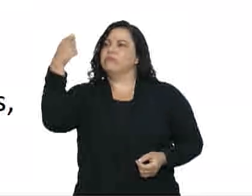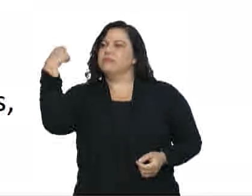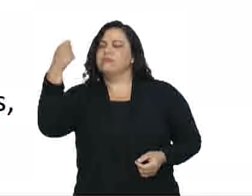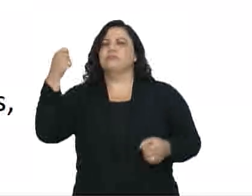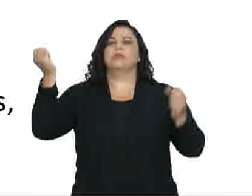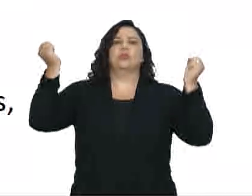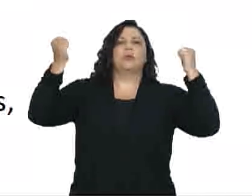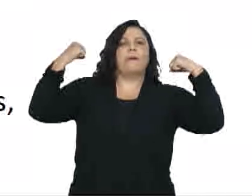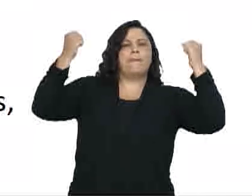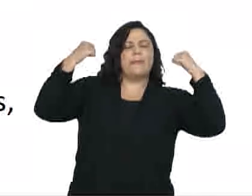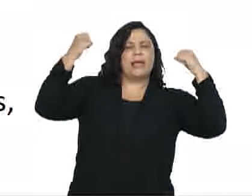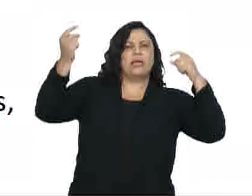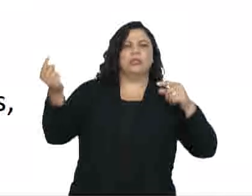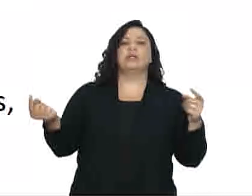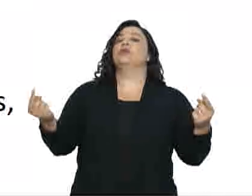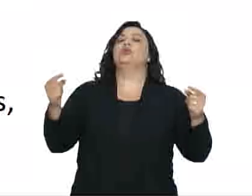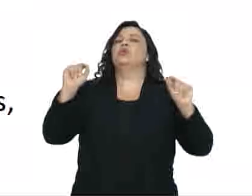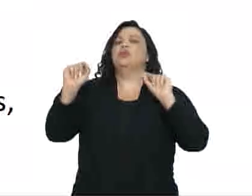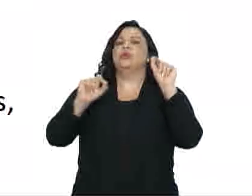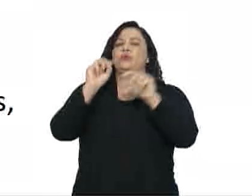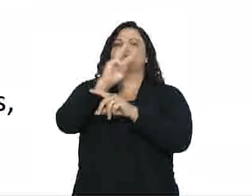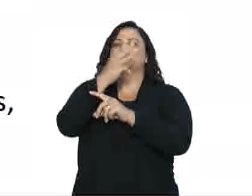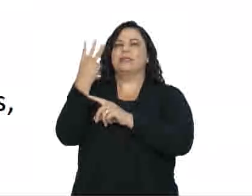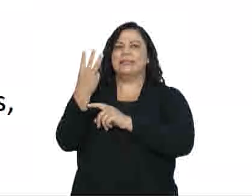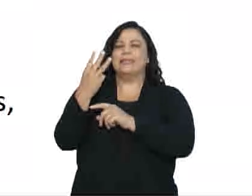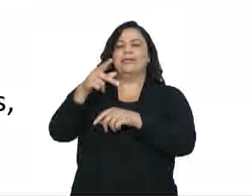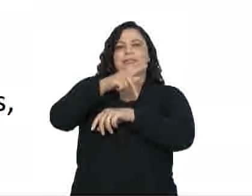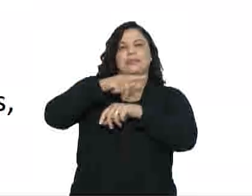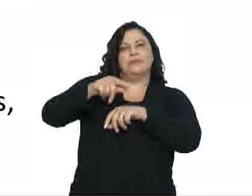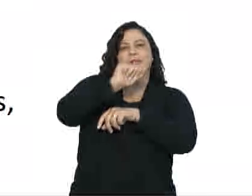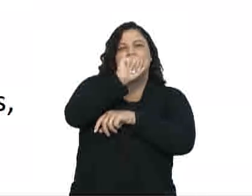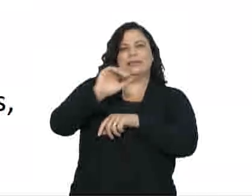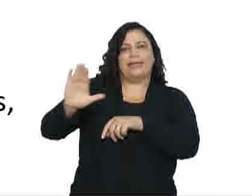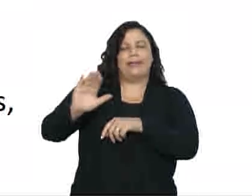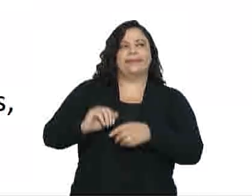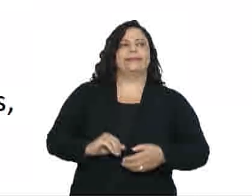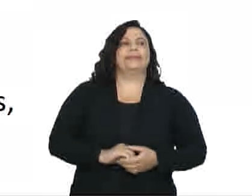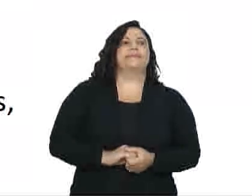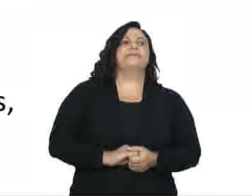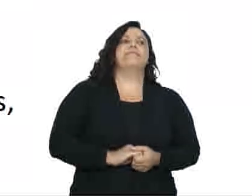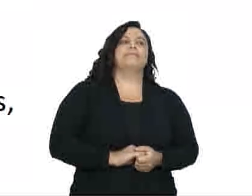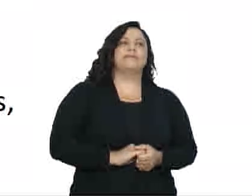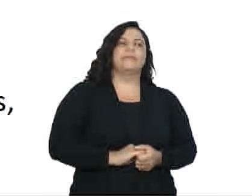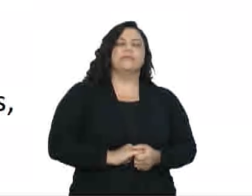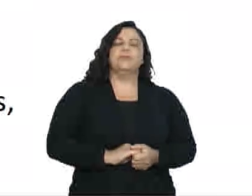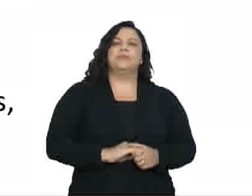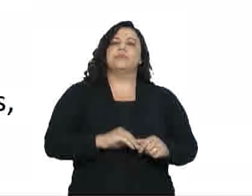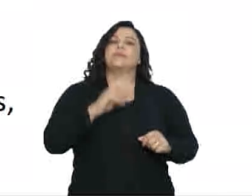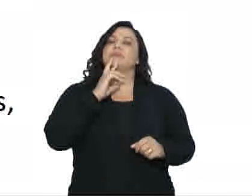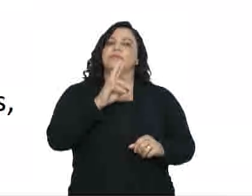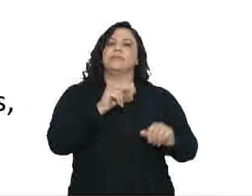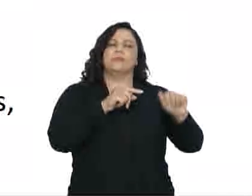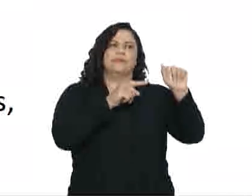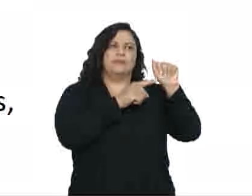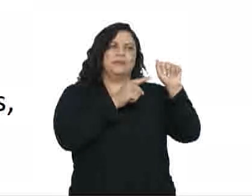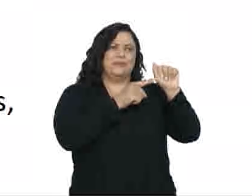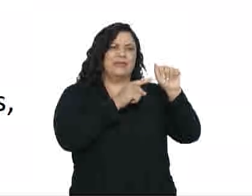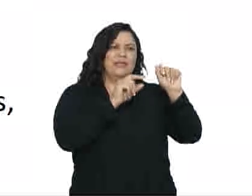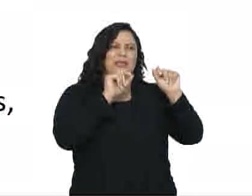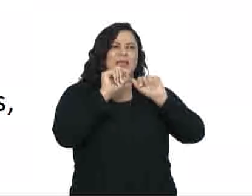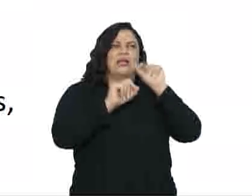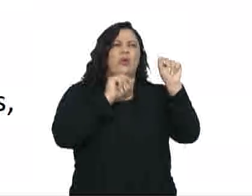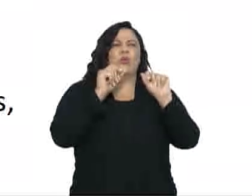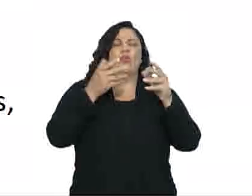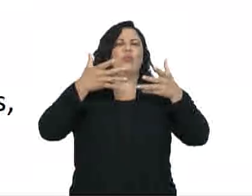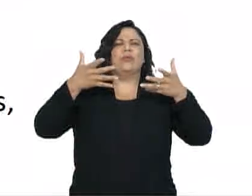tigres asiáticos? Letra A. Nos países do Sudeste Asiático, a participação do capital estrangeiro impediu o desenvolvimento da tecnologia